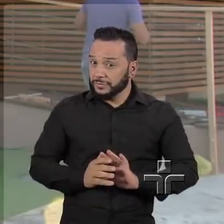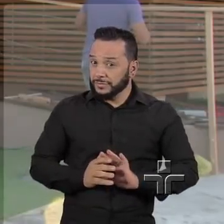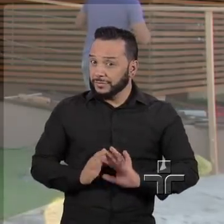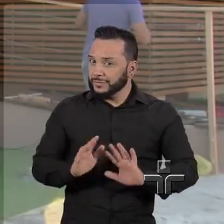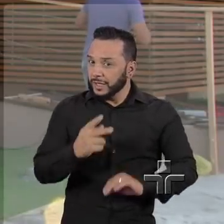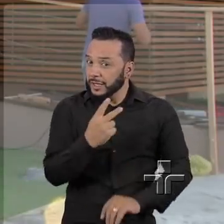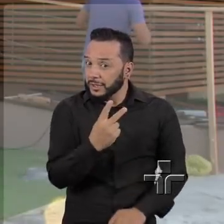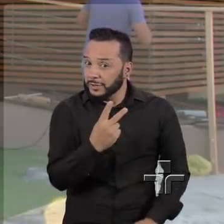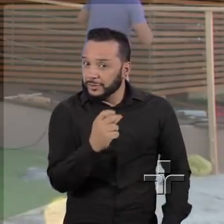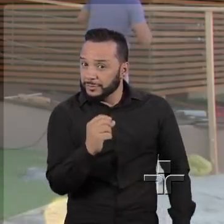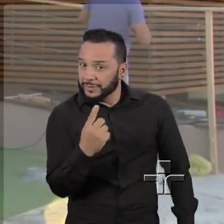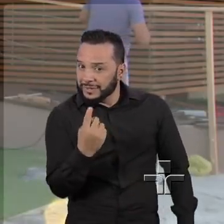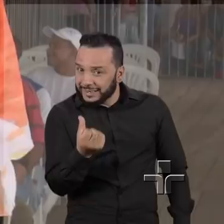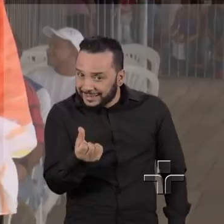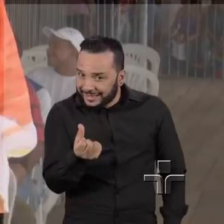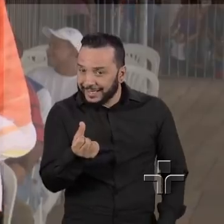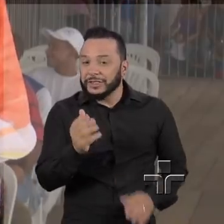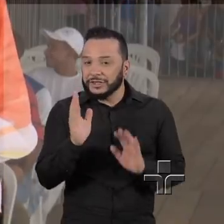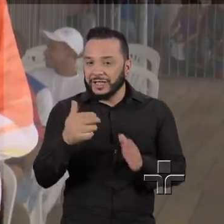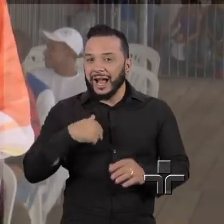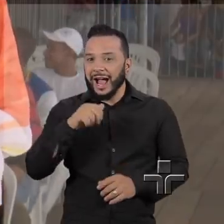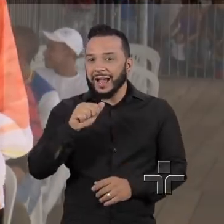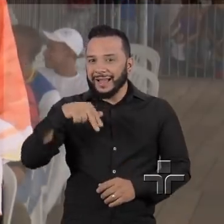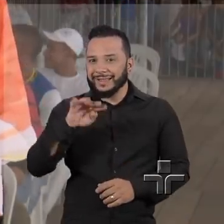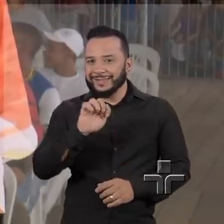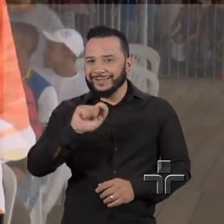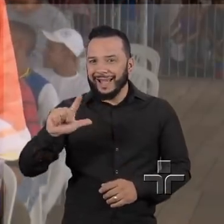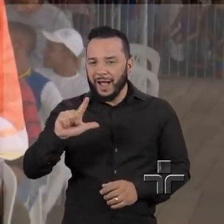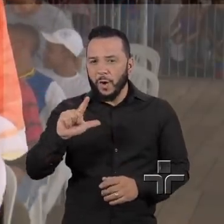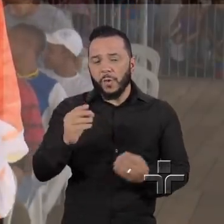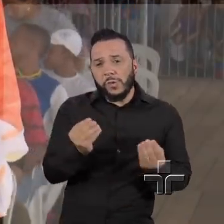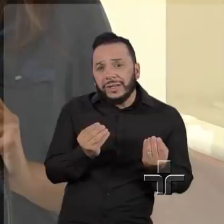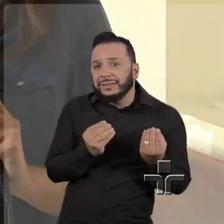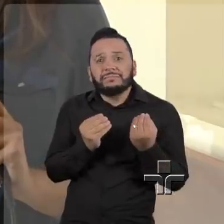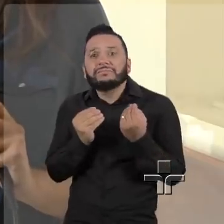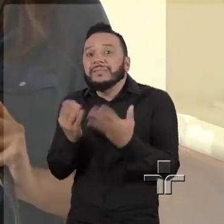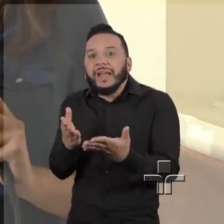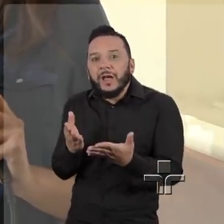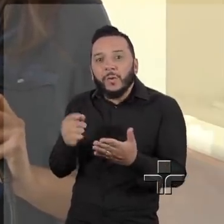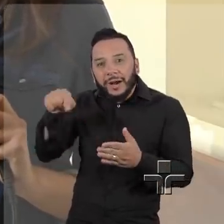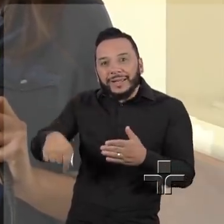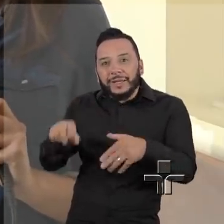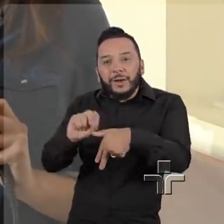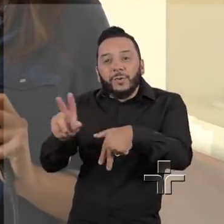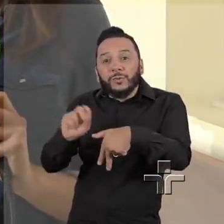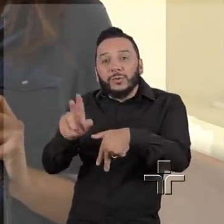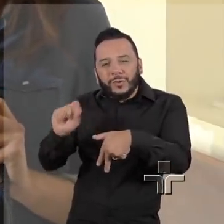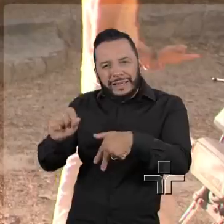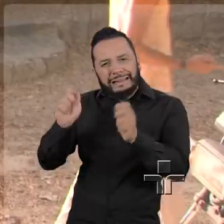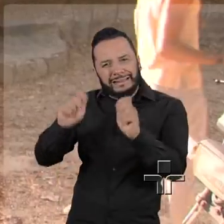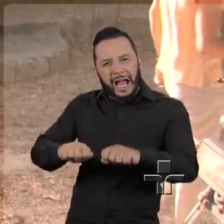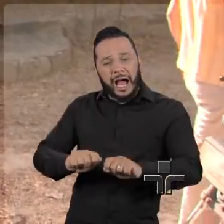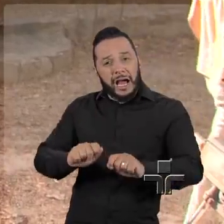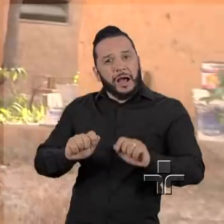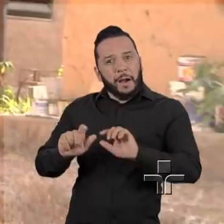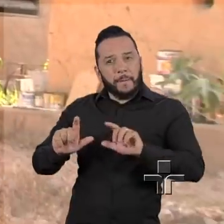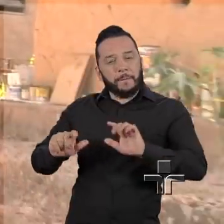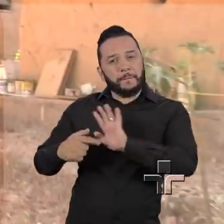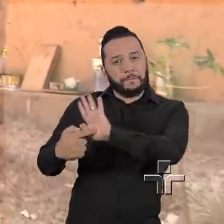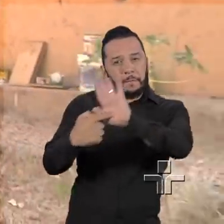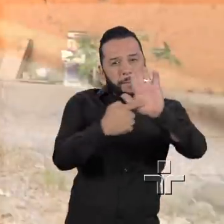E em 2016, recebeu da Anatel, a Agência Nacional de Telecomunicações, a chancela de rede nacional.